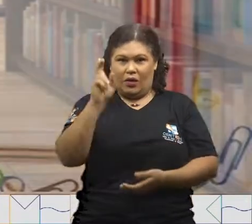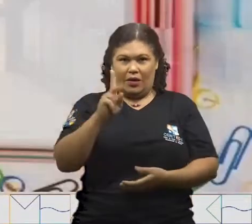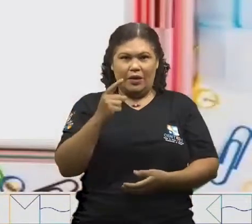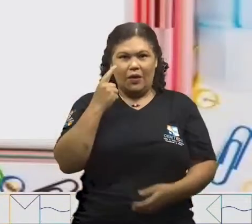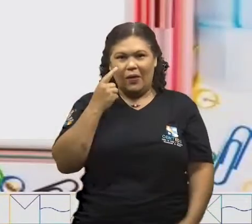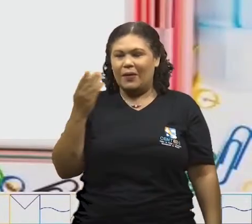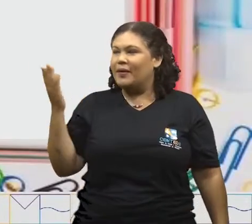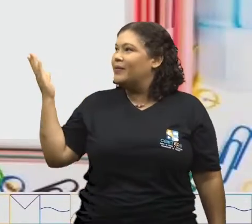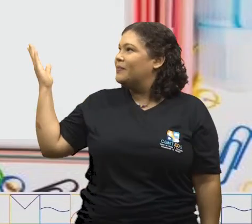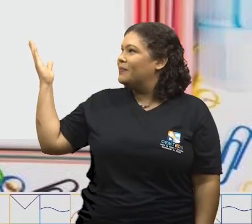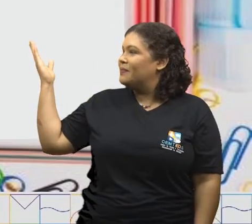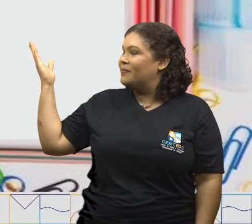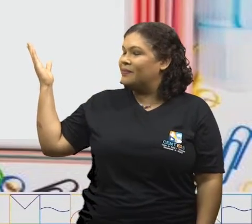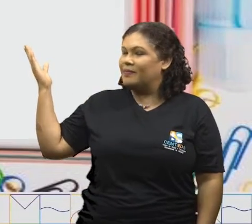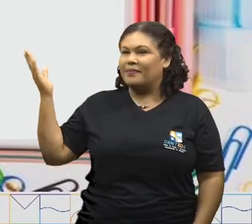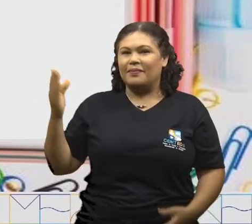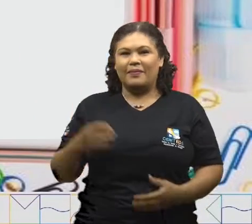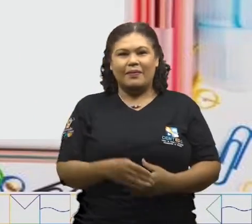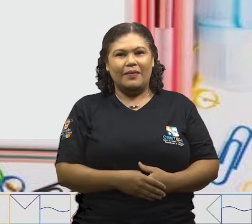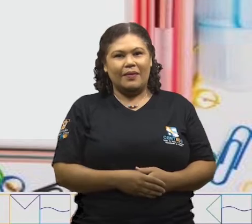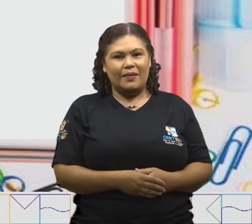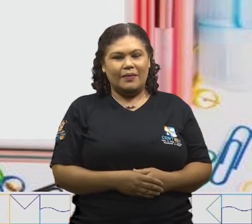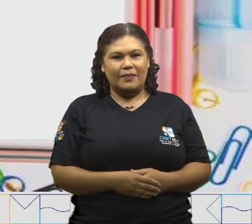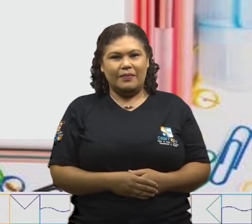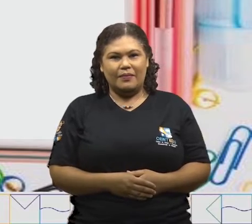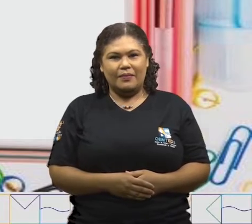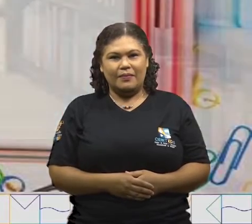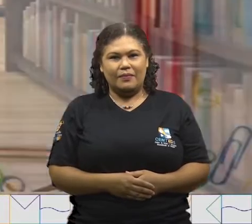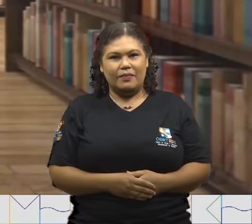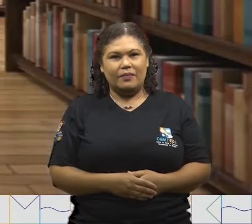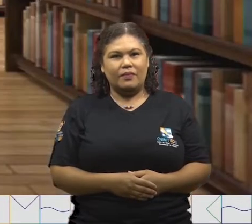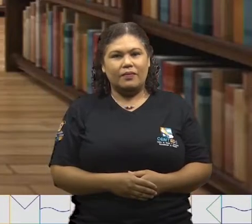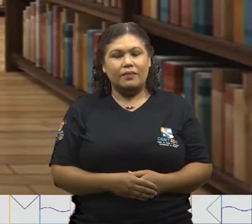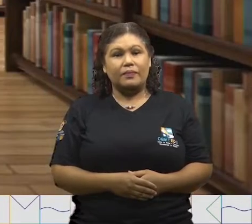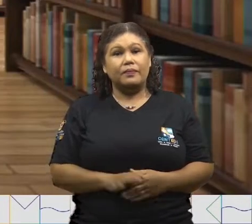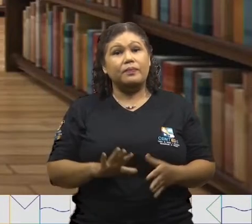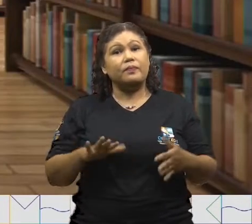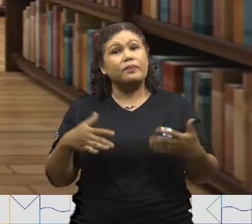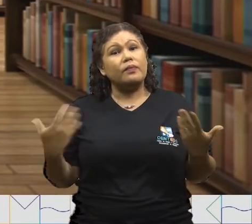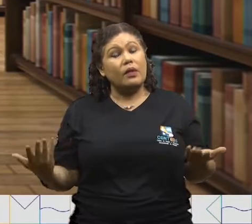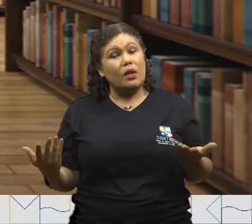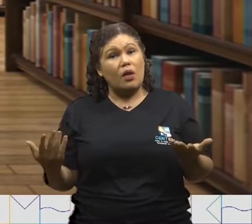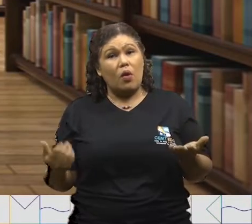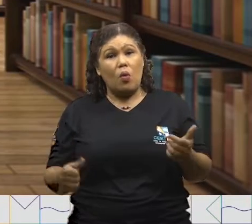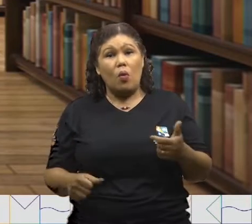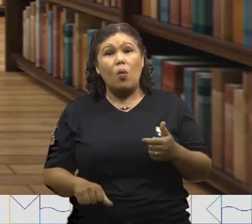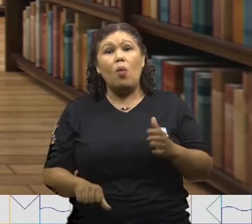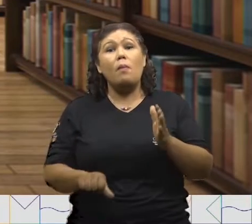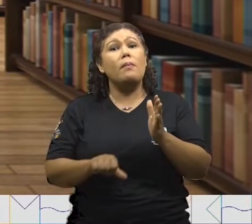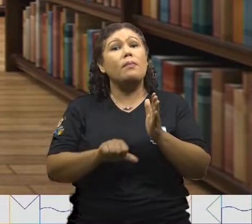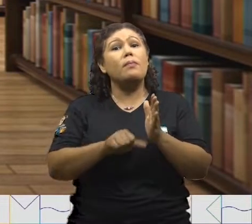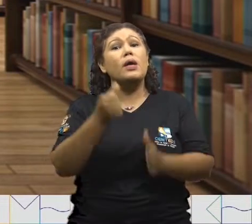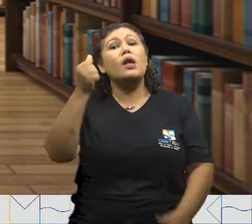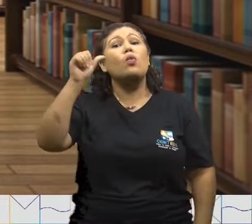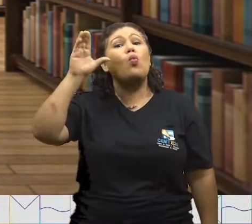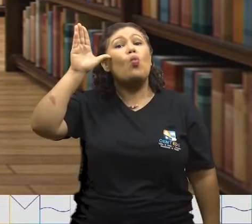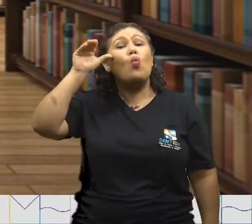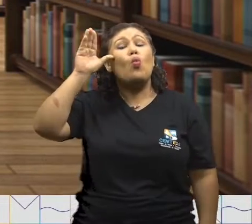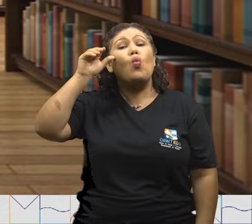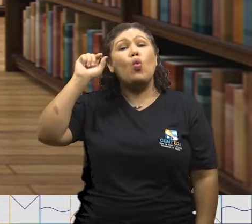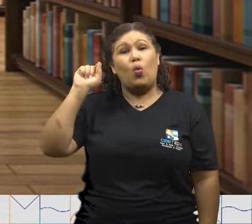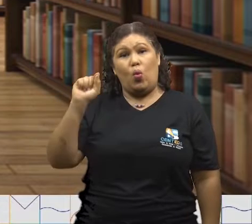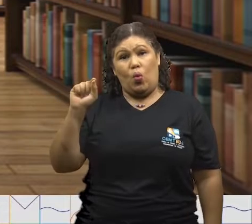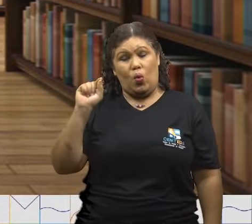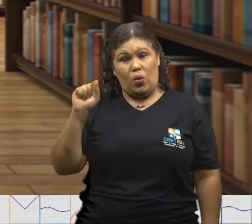mural. As super-heroínas da Terra. Então, a primeira curiosidade que